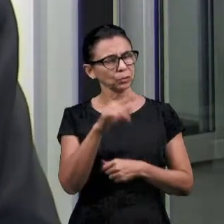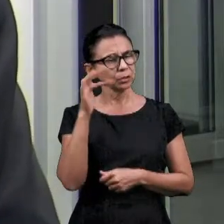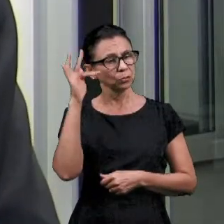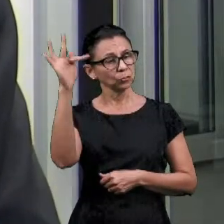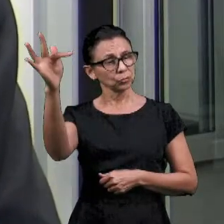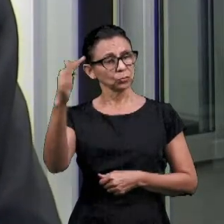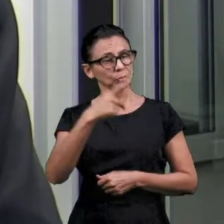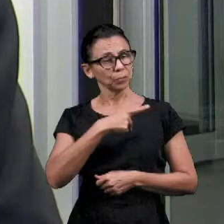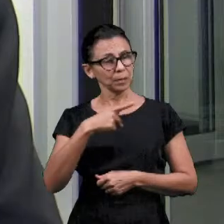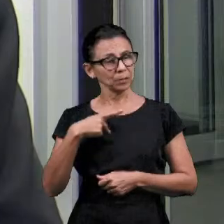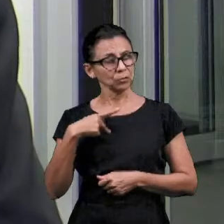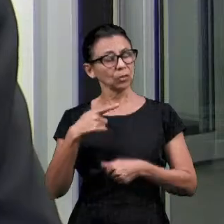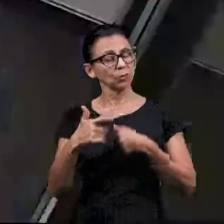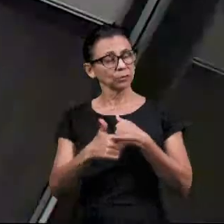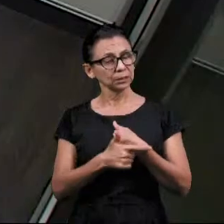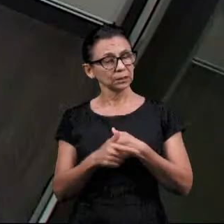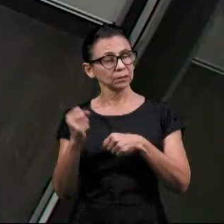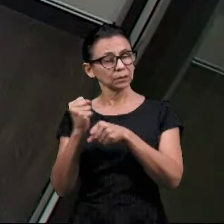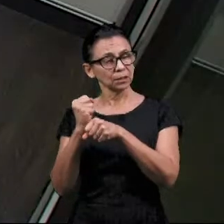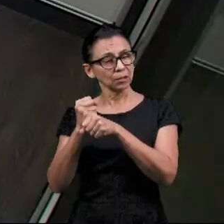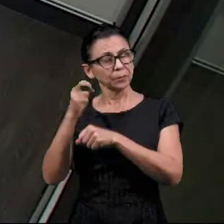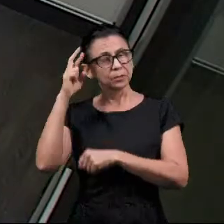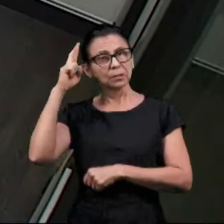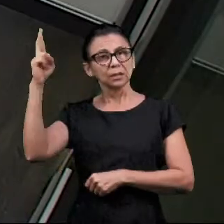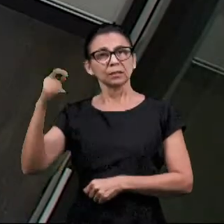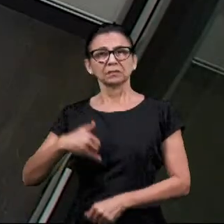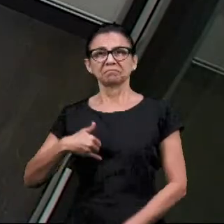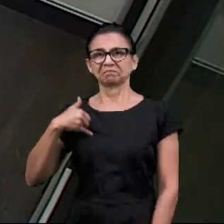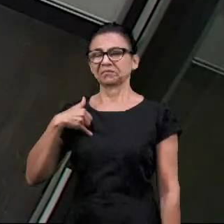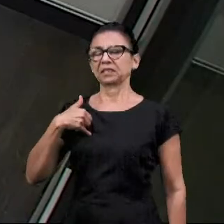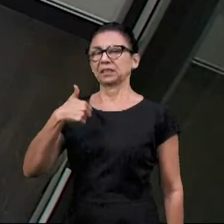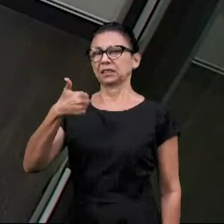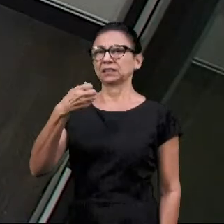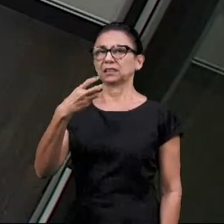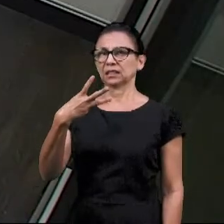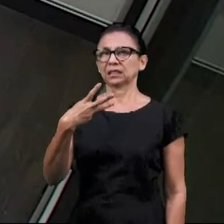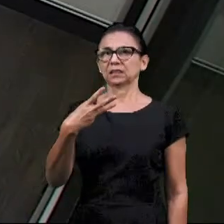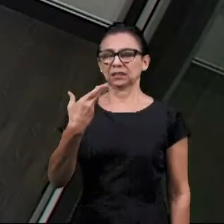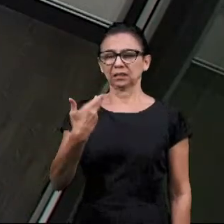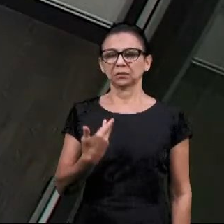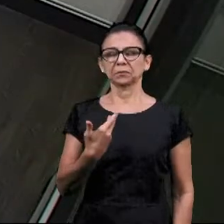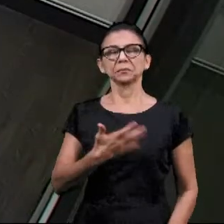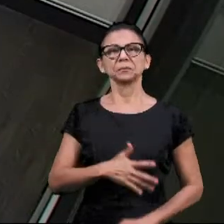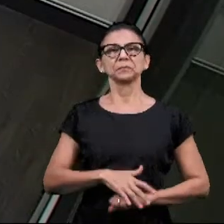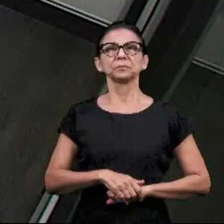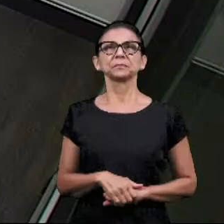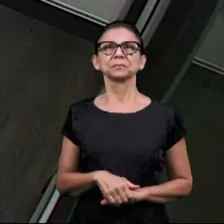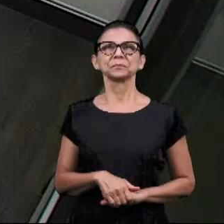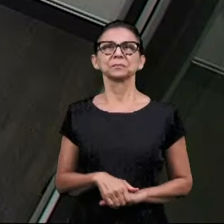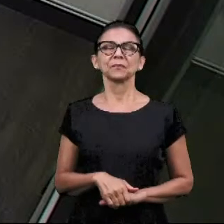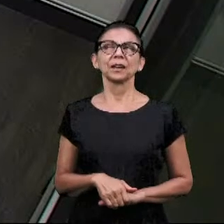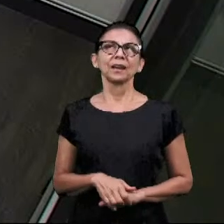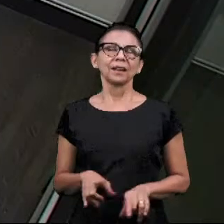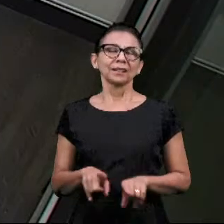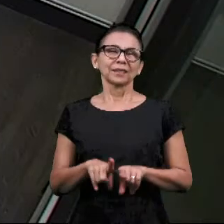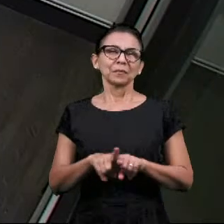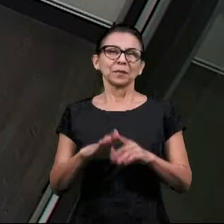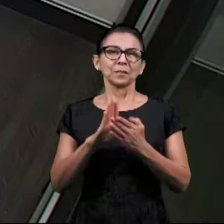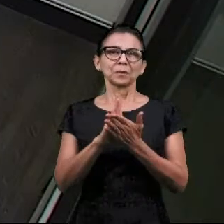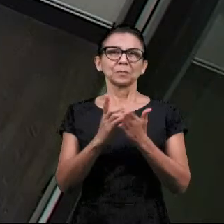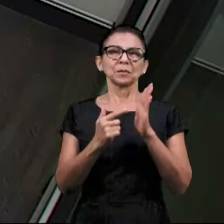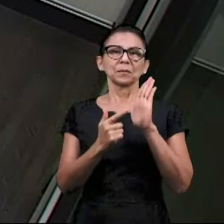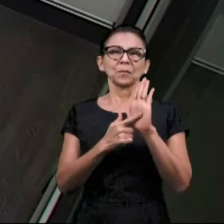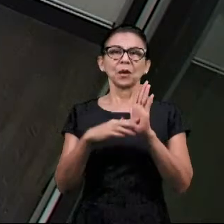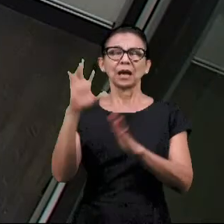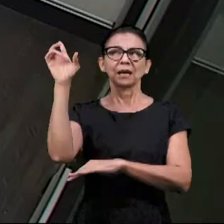nessa obra. Maravilha. Só tinha quanto? 13 anos de idade. 13 anos de idade. Davi foi ungido adolescente,